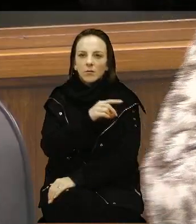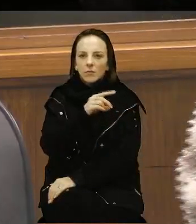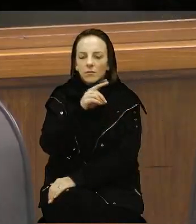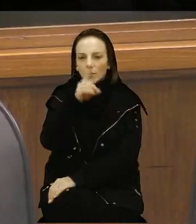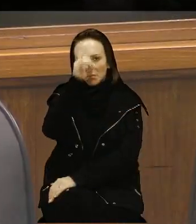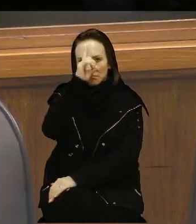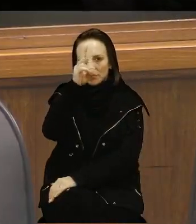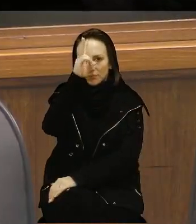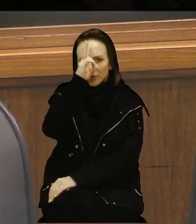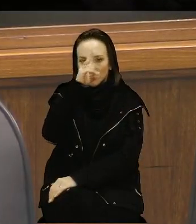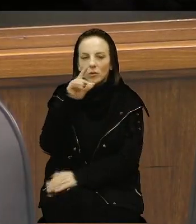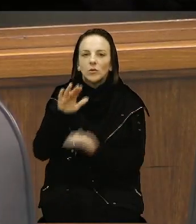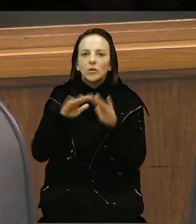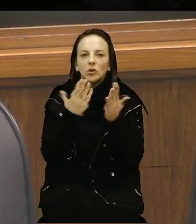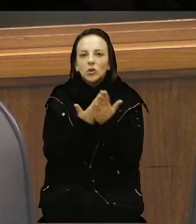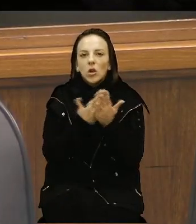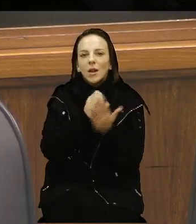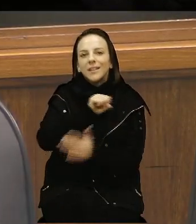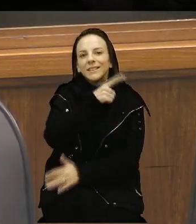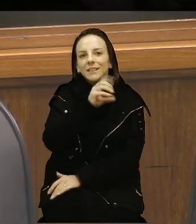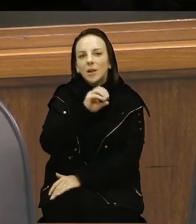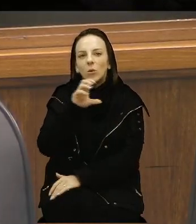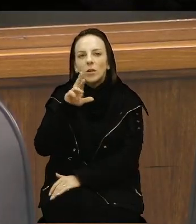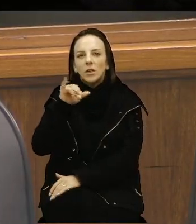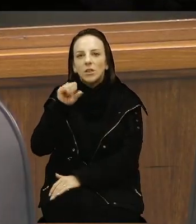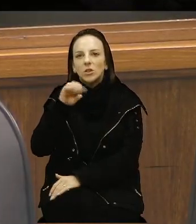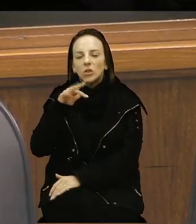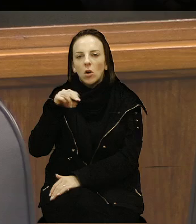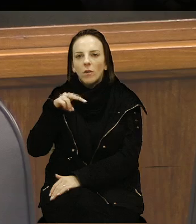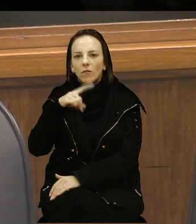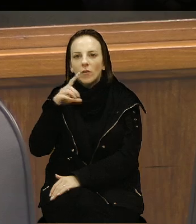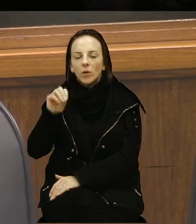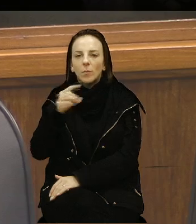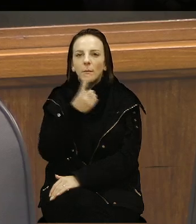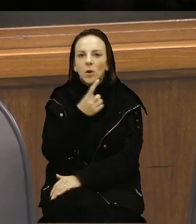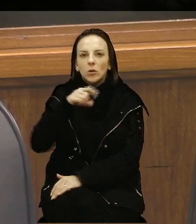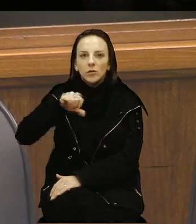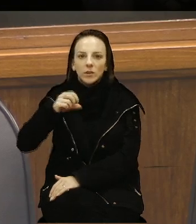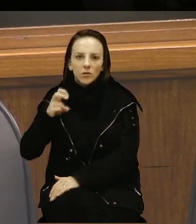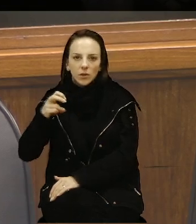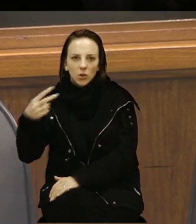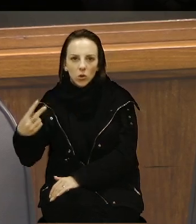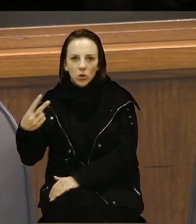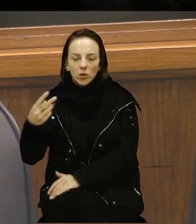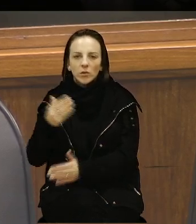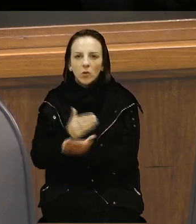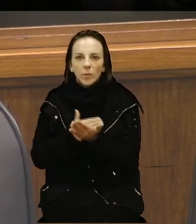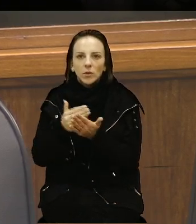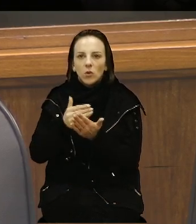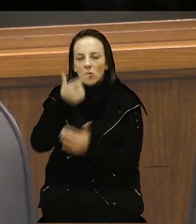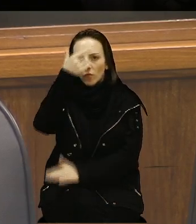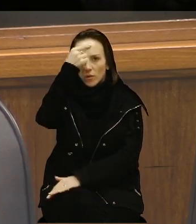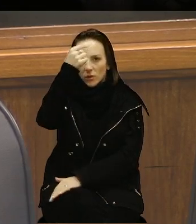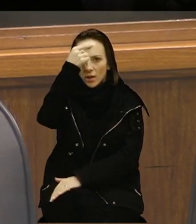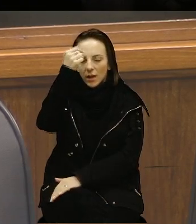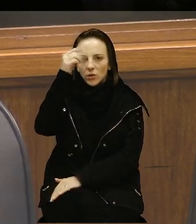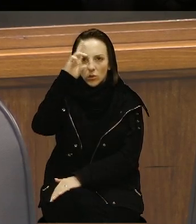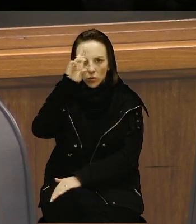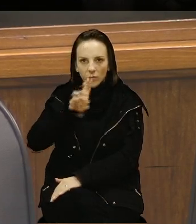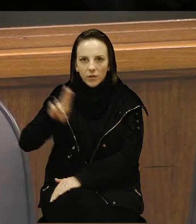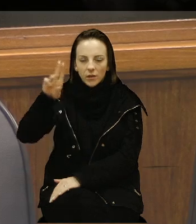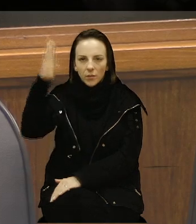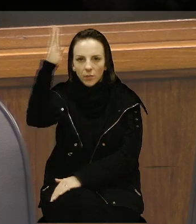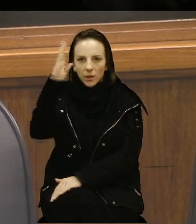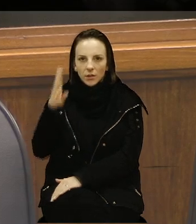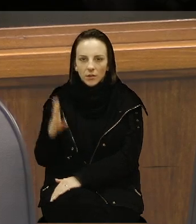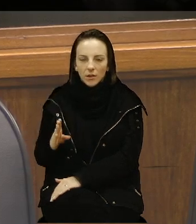São Cristóvão. Em 1952, ingressou no curso superior na Universidade do Brasil, Faculdade Nacional